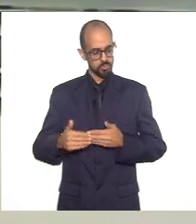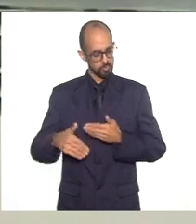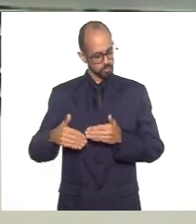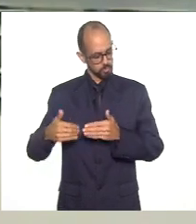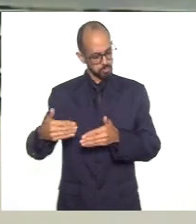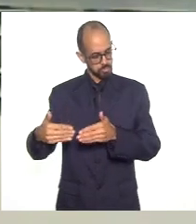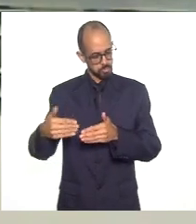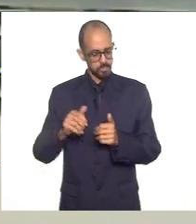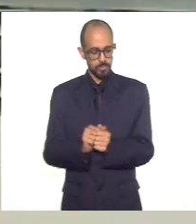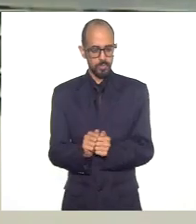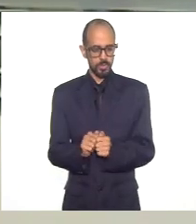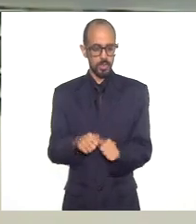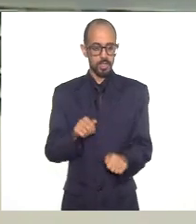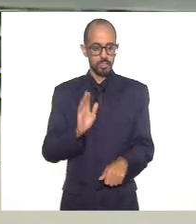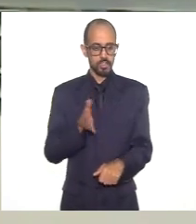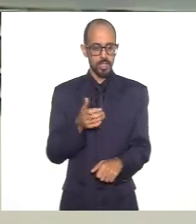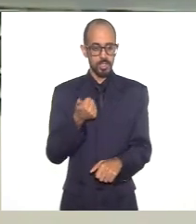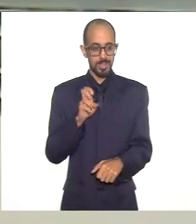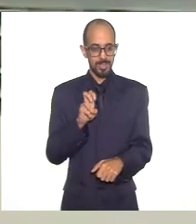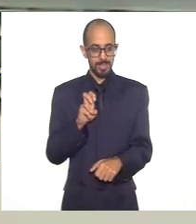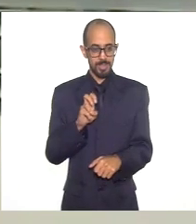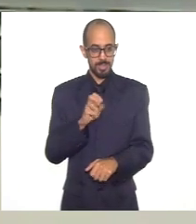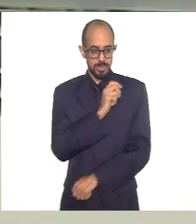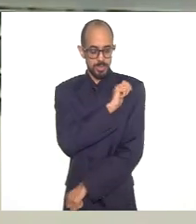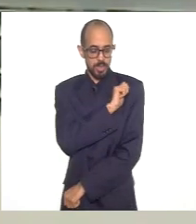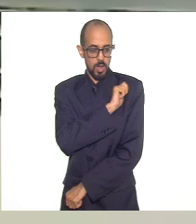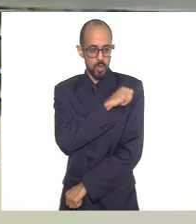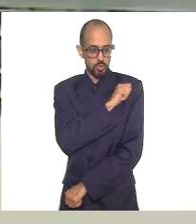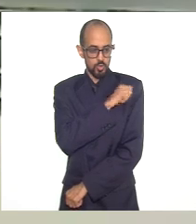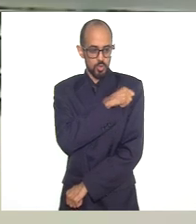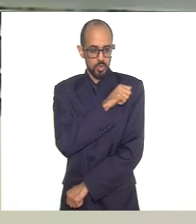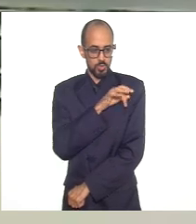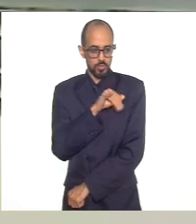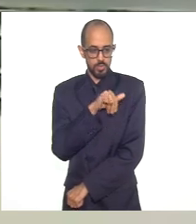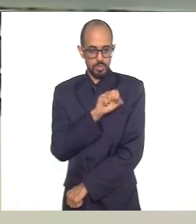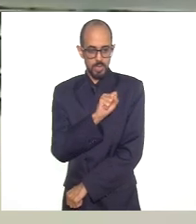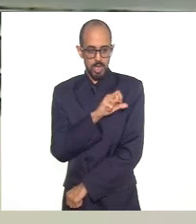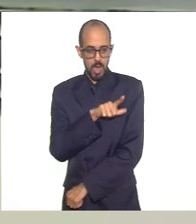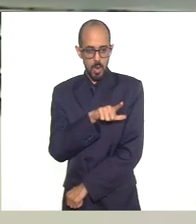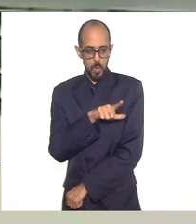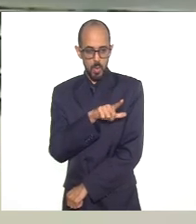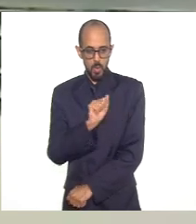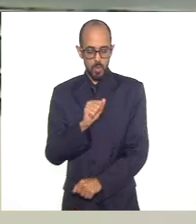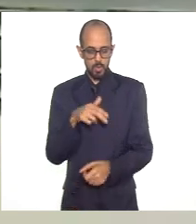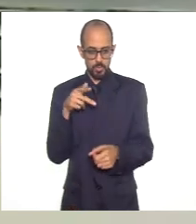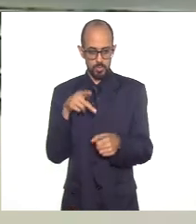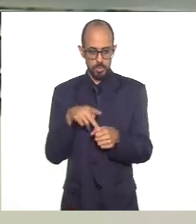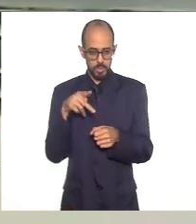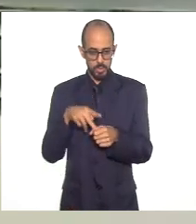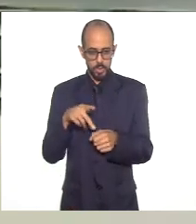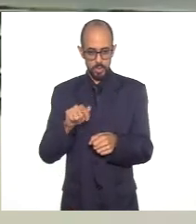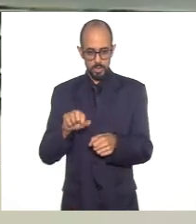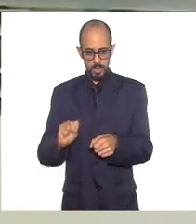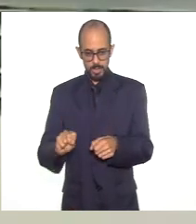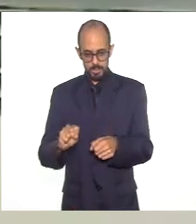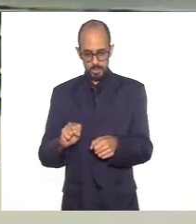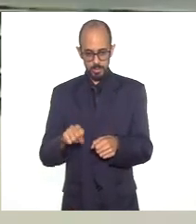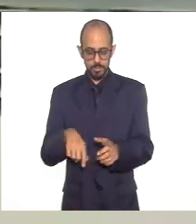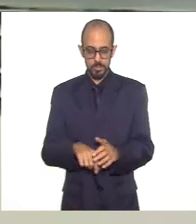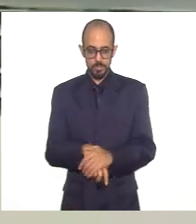está passando para 15 auditores fiscais para a área de petróleo e gás,